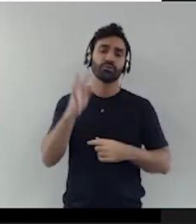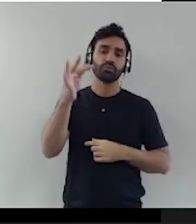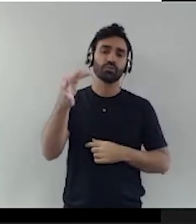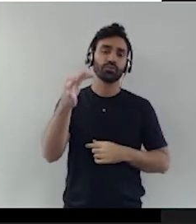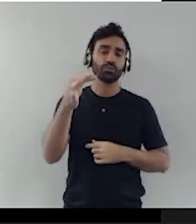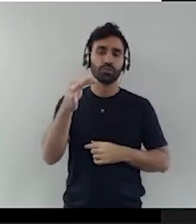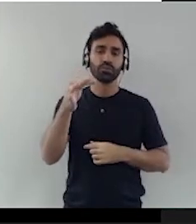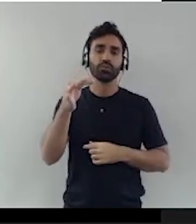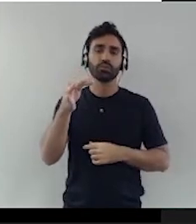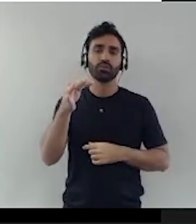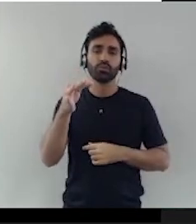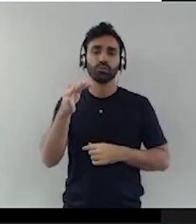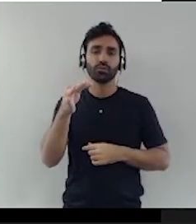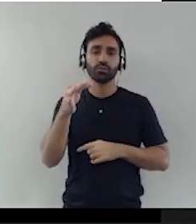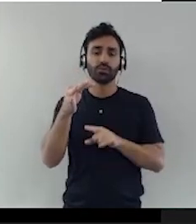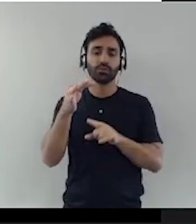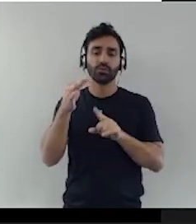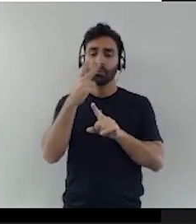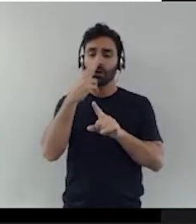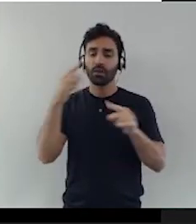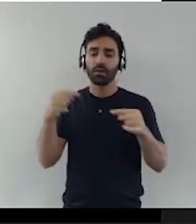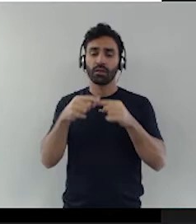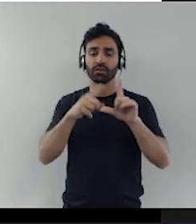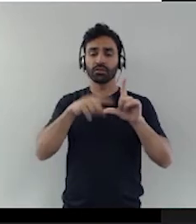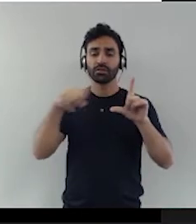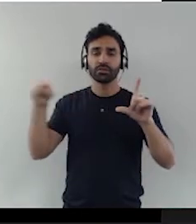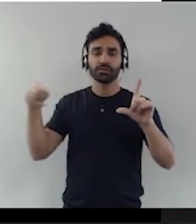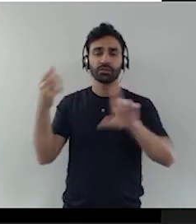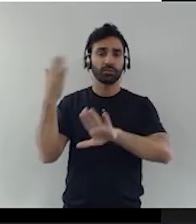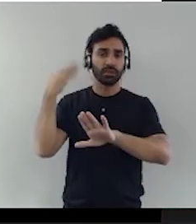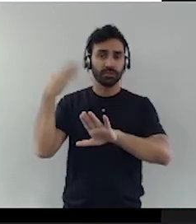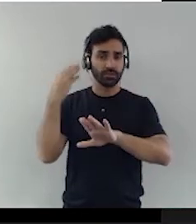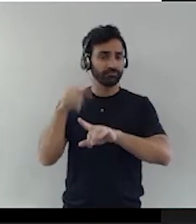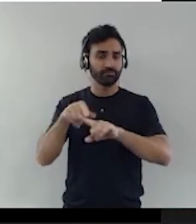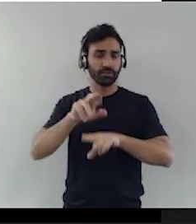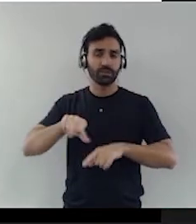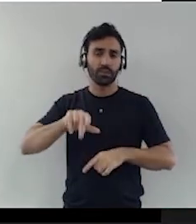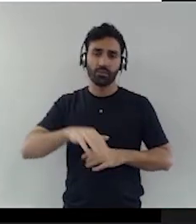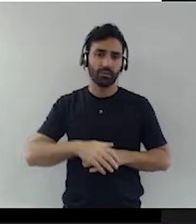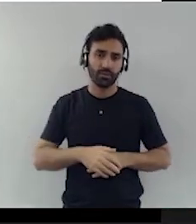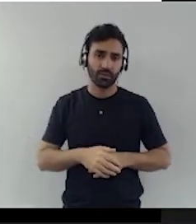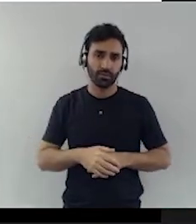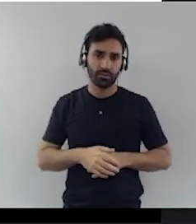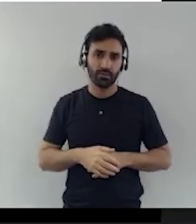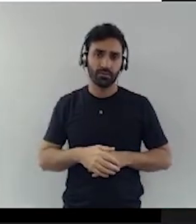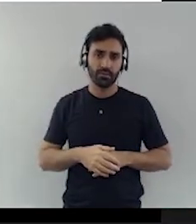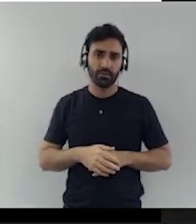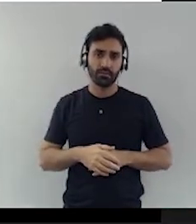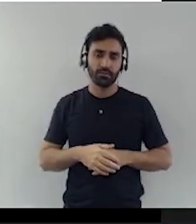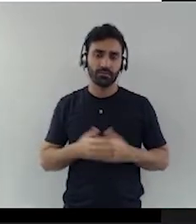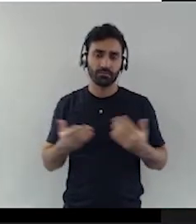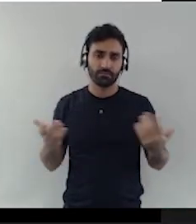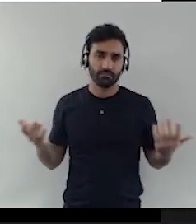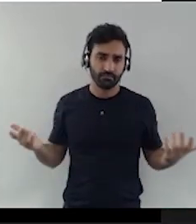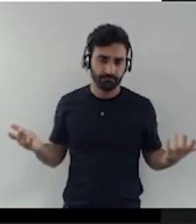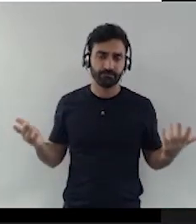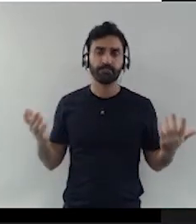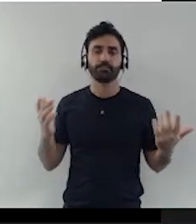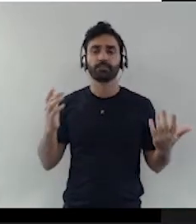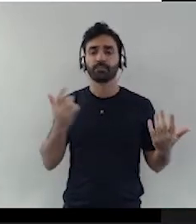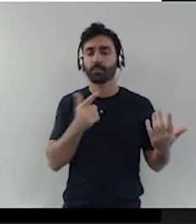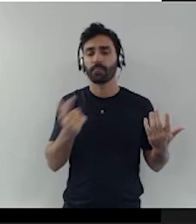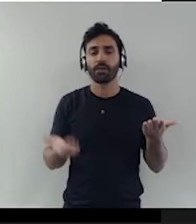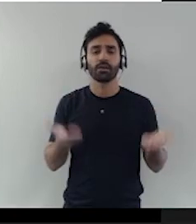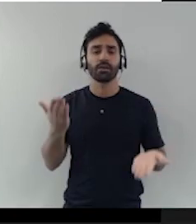sombra estatística do passado. Não é assim. Se assim for, se fosse nesse mundo perfeito, faz sentido reequilibrar